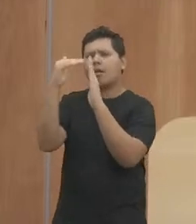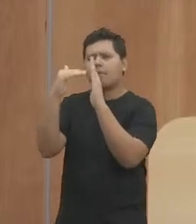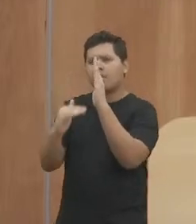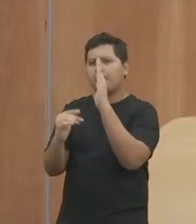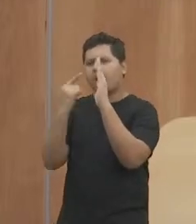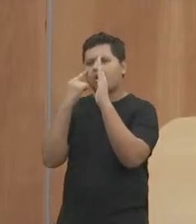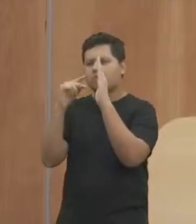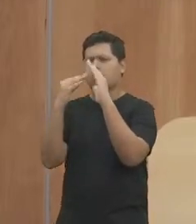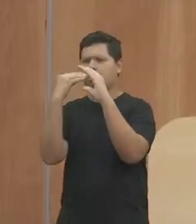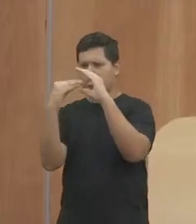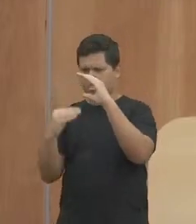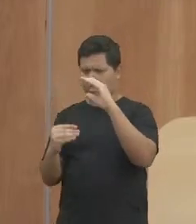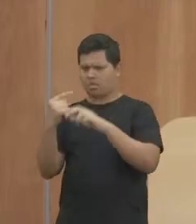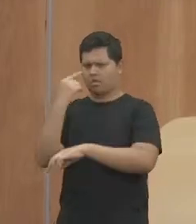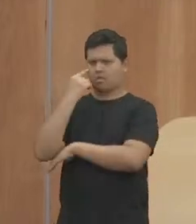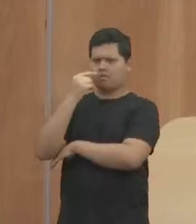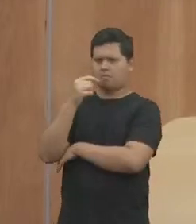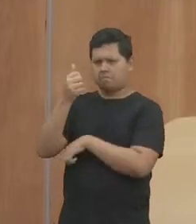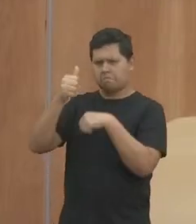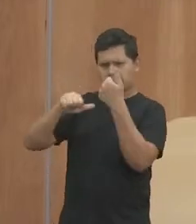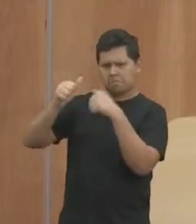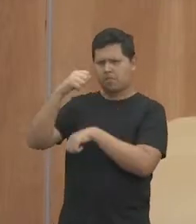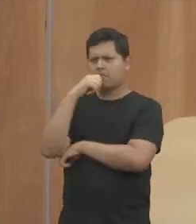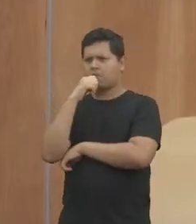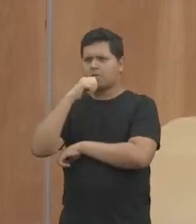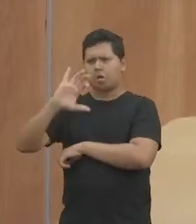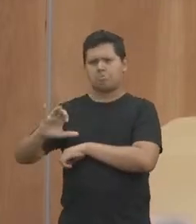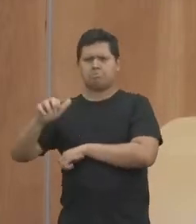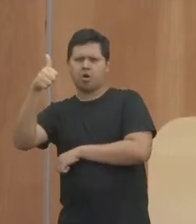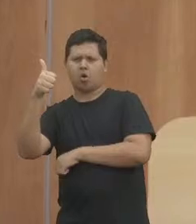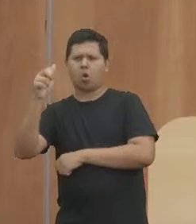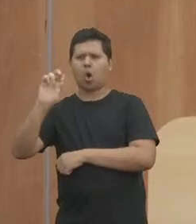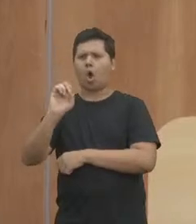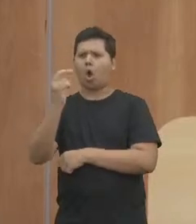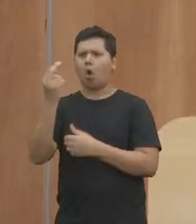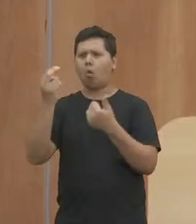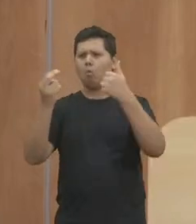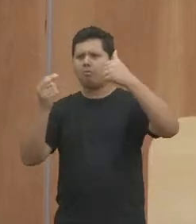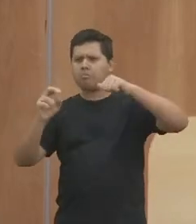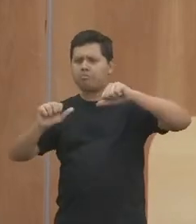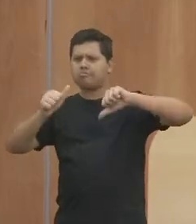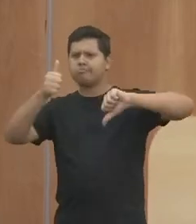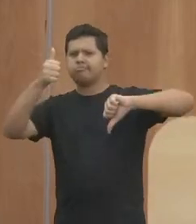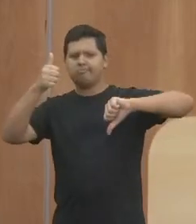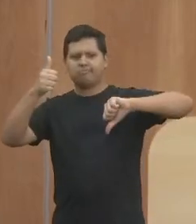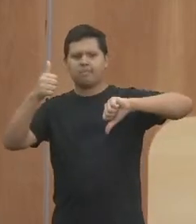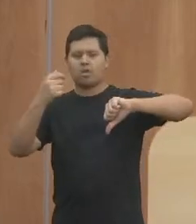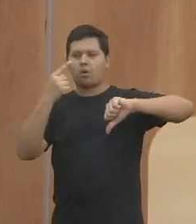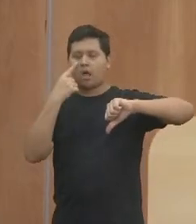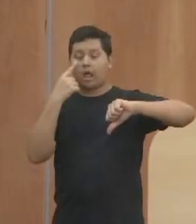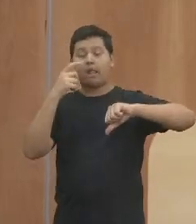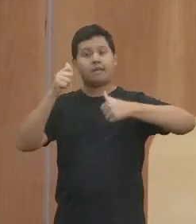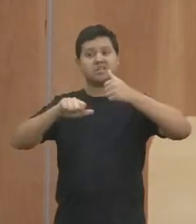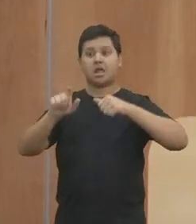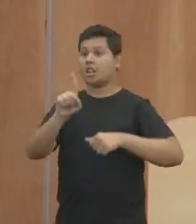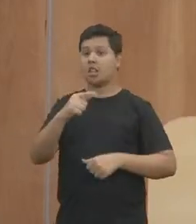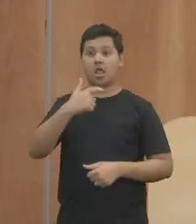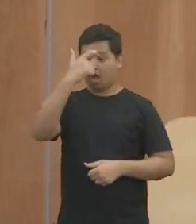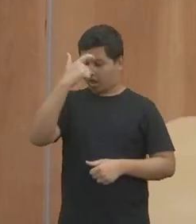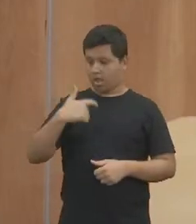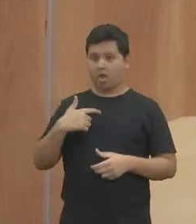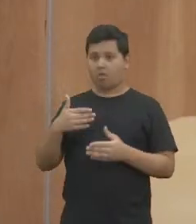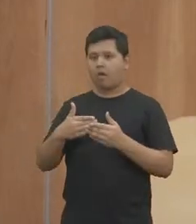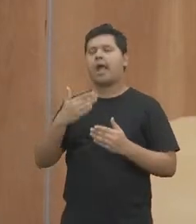observam. Se tem mais críticas, se tem mais insatisfação, se o povo está gostando desse tipo de trabalho. Não sou eu que estou pedindo, eu sei que eu